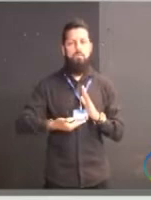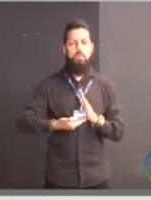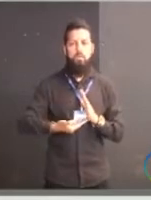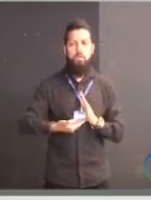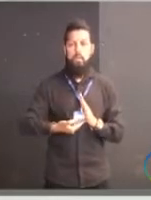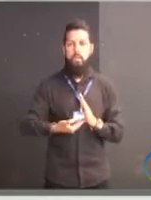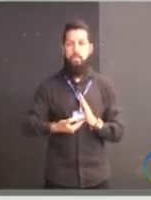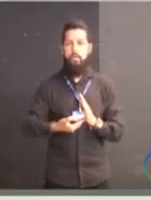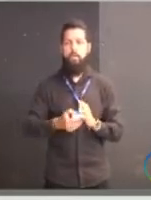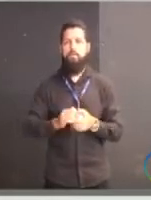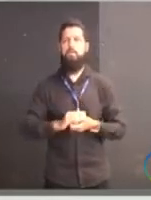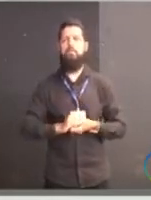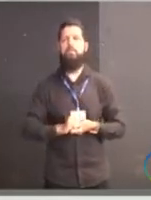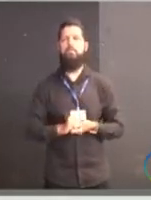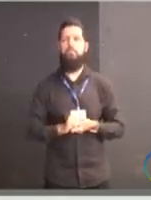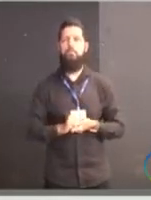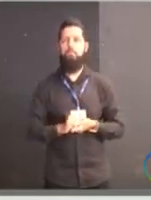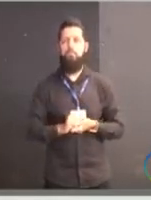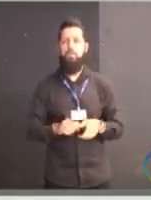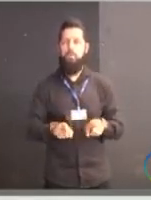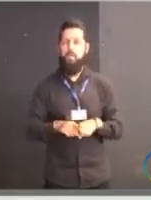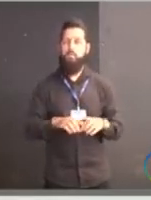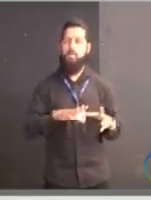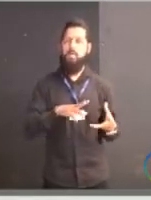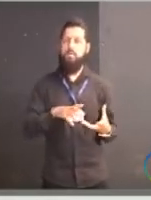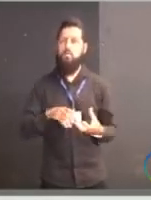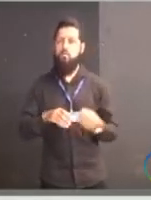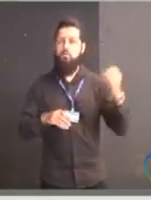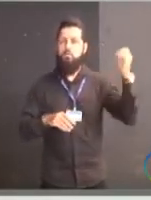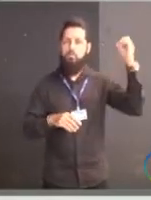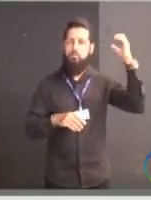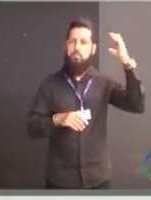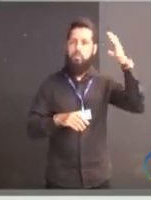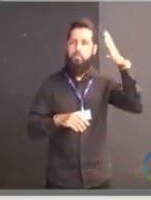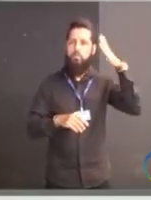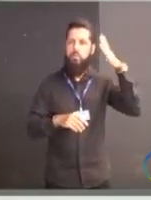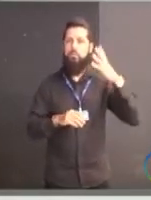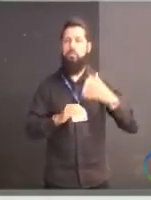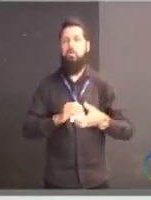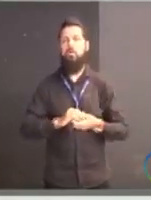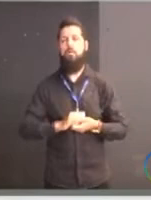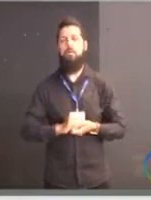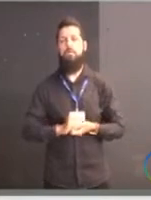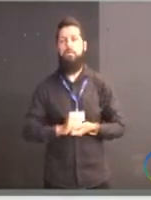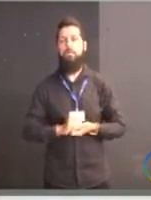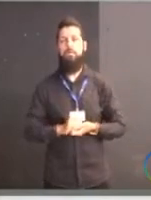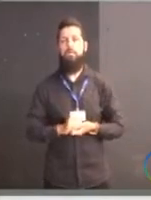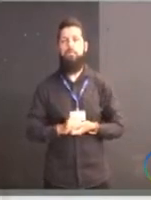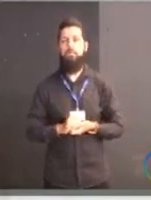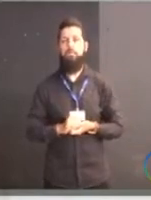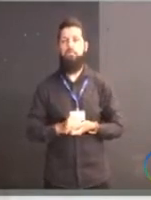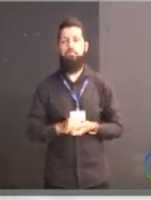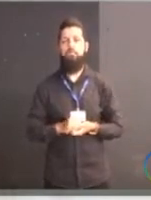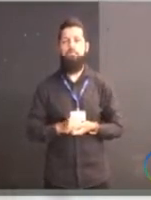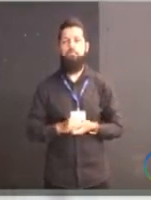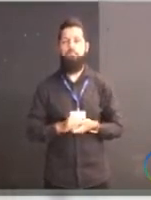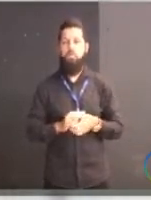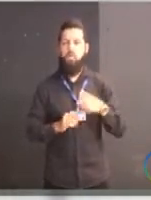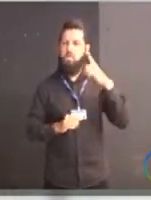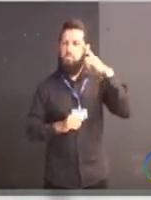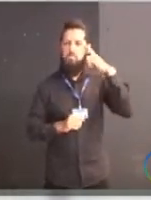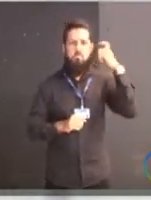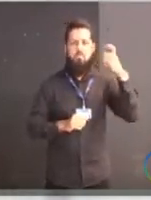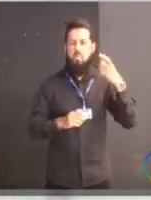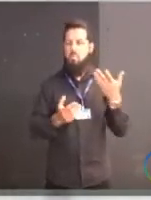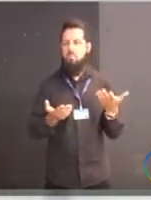os nossos amigos espirituais me deram por misericórdia de Deus no Brasil, eu não tenho a menor ideia de